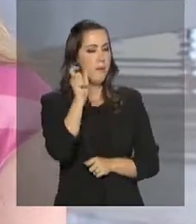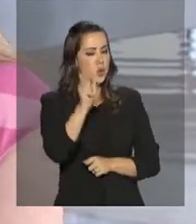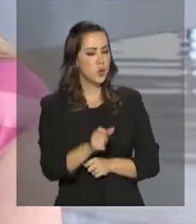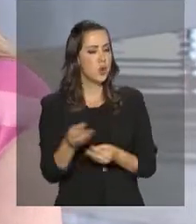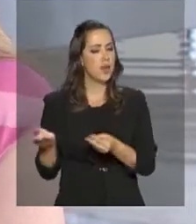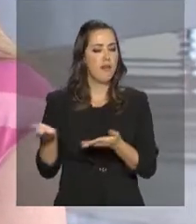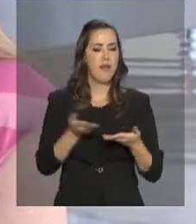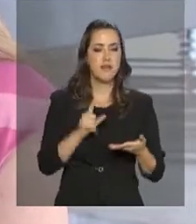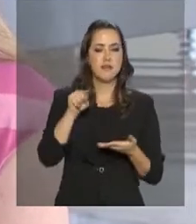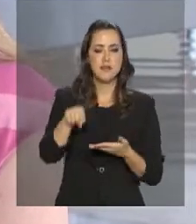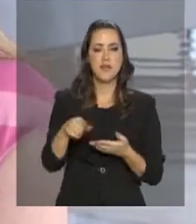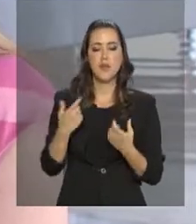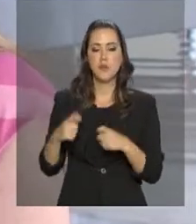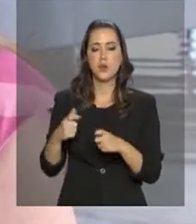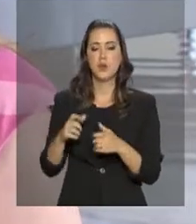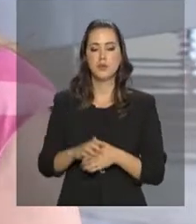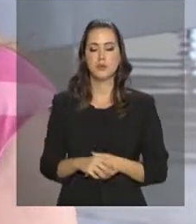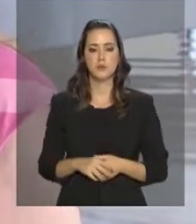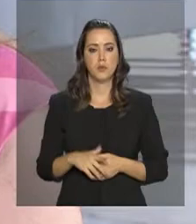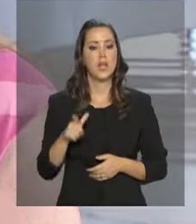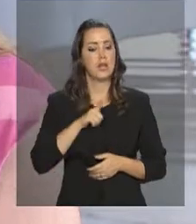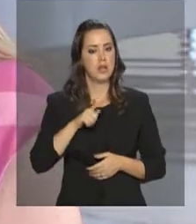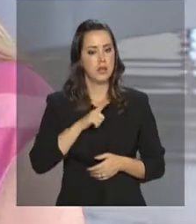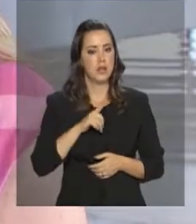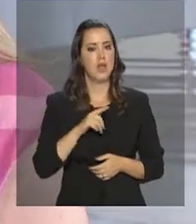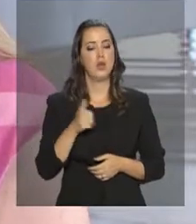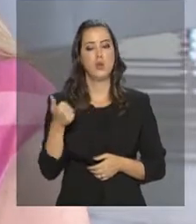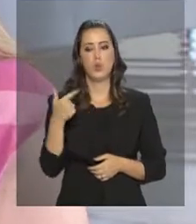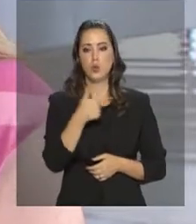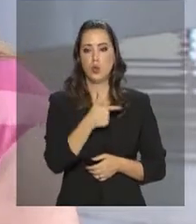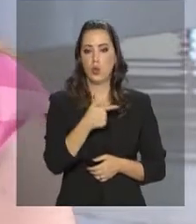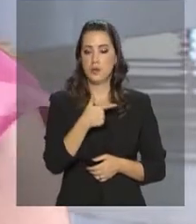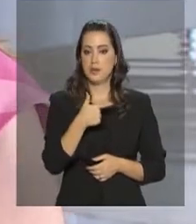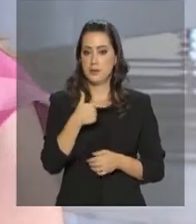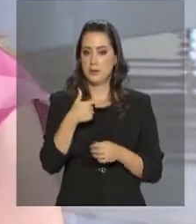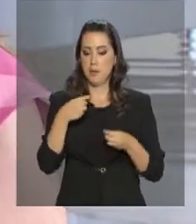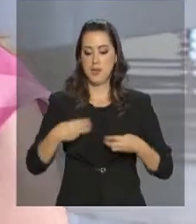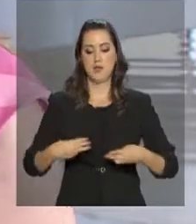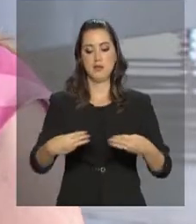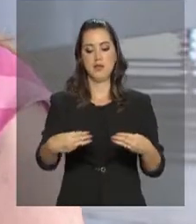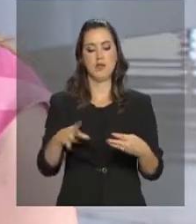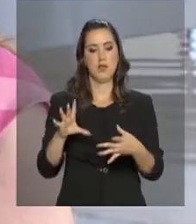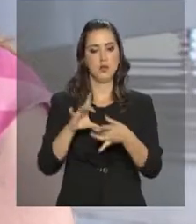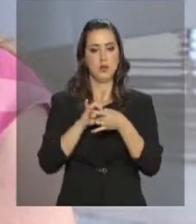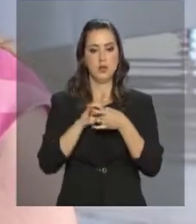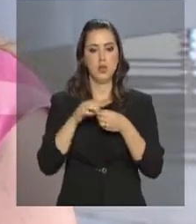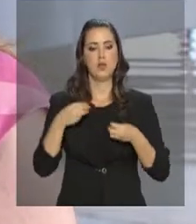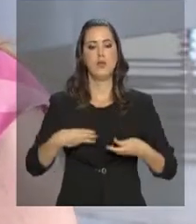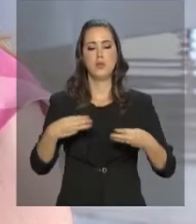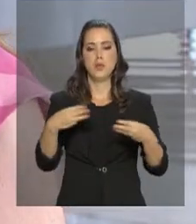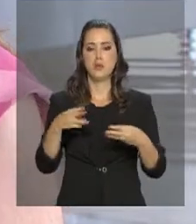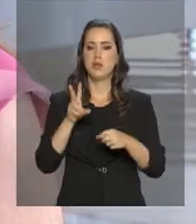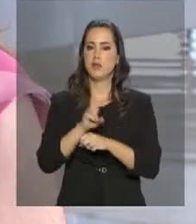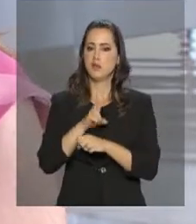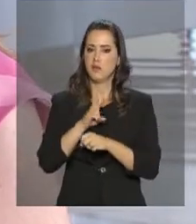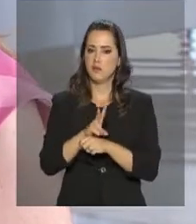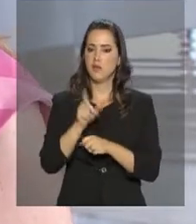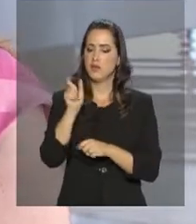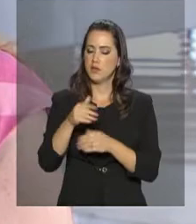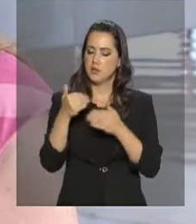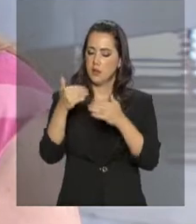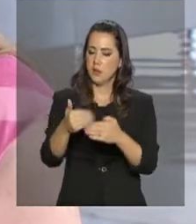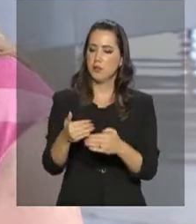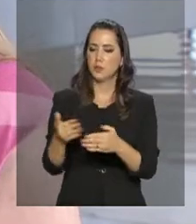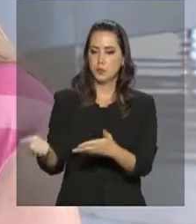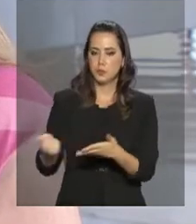nessas cidades deste ano? Nós temos 12 ministérios envolvidos, o Ministério da Defesa, que faz toda a parte de logística, que é quem está lá na